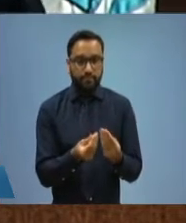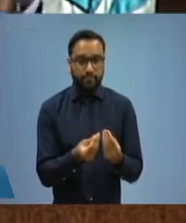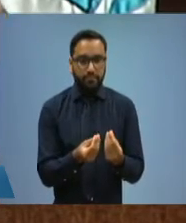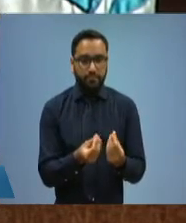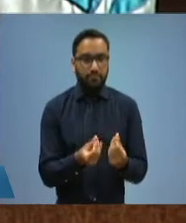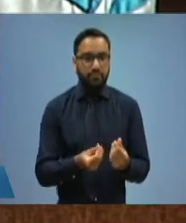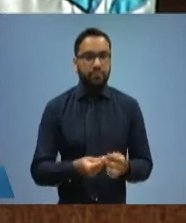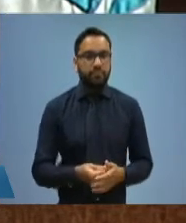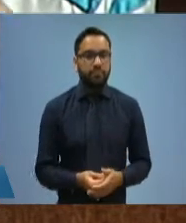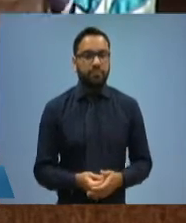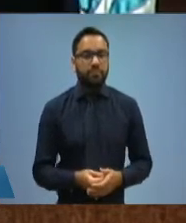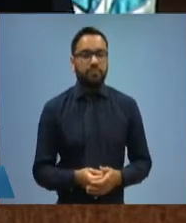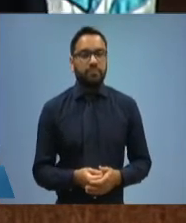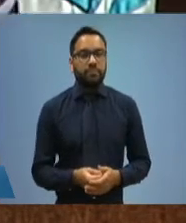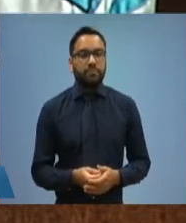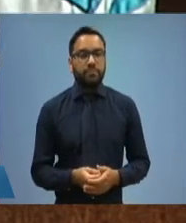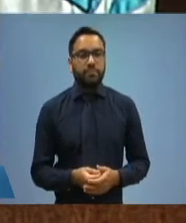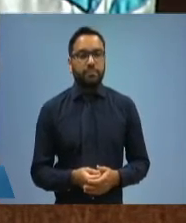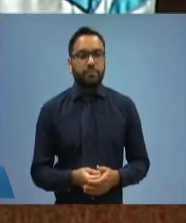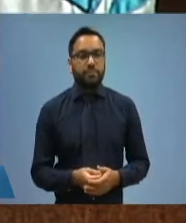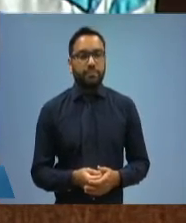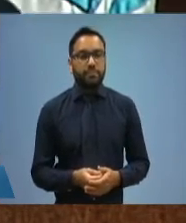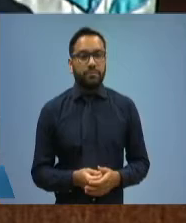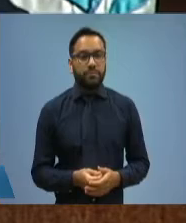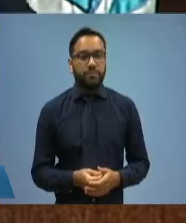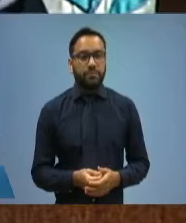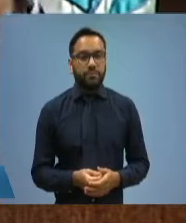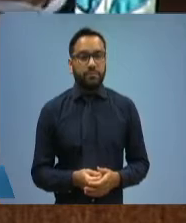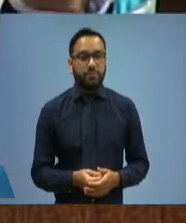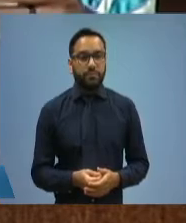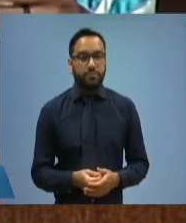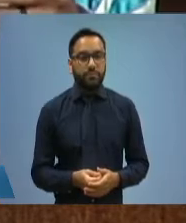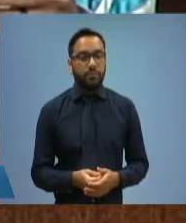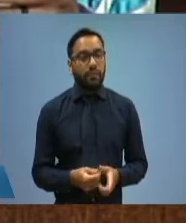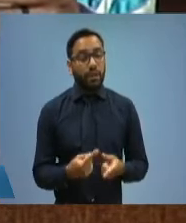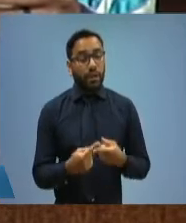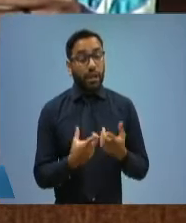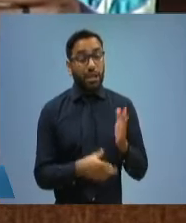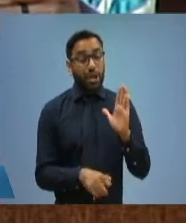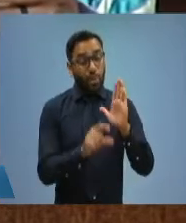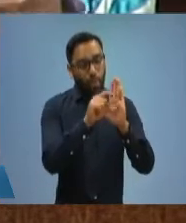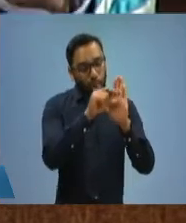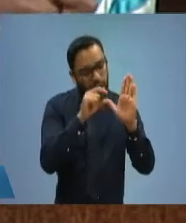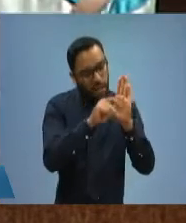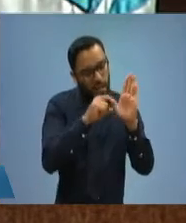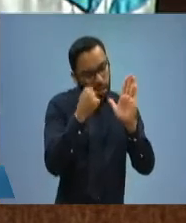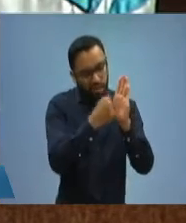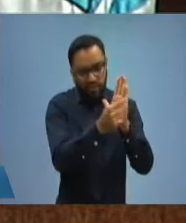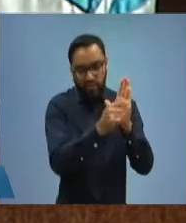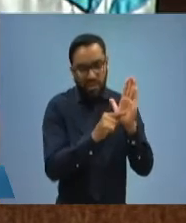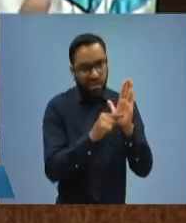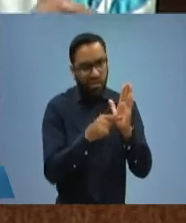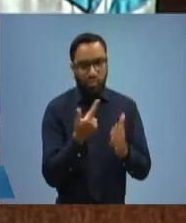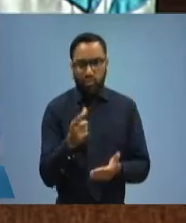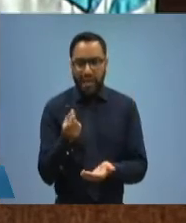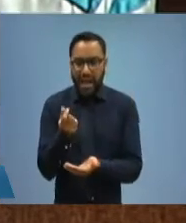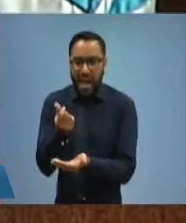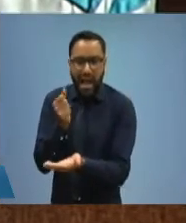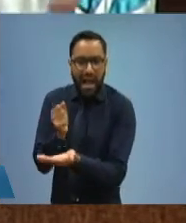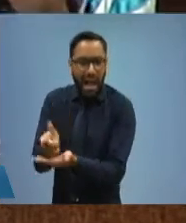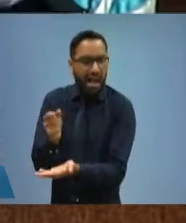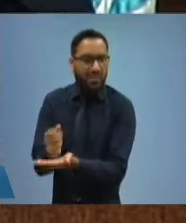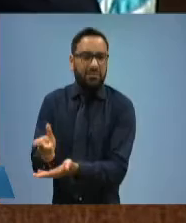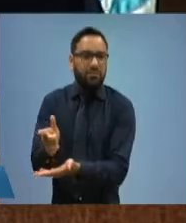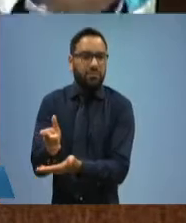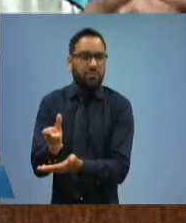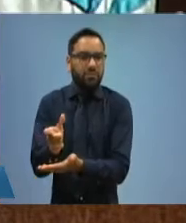ele não se sustenta, porque o que foi vetado não cria nenhum outro custo para a Prefeitura Municipal, para o Poder Executivo.